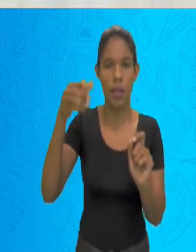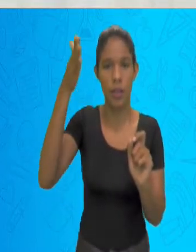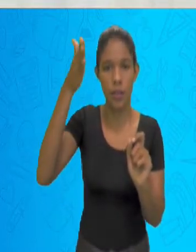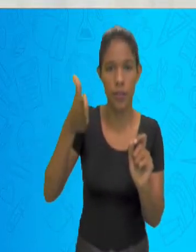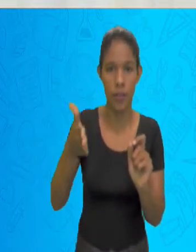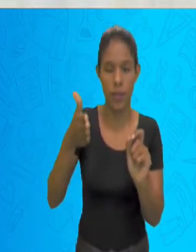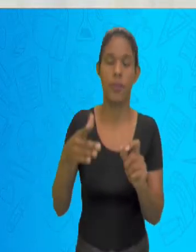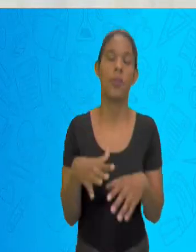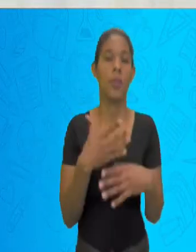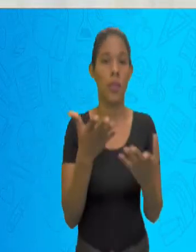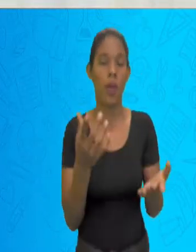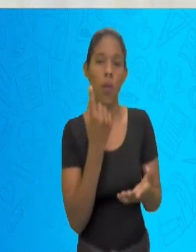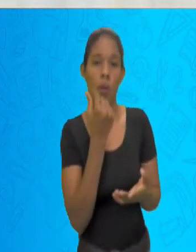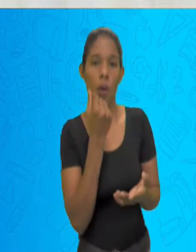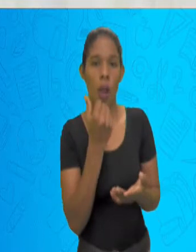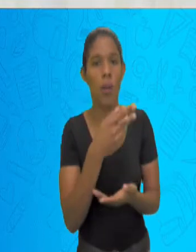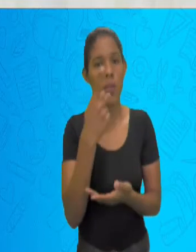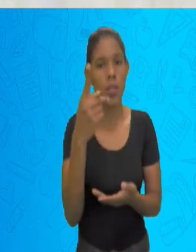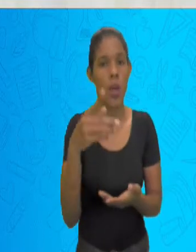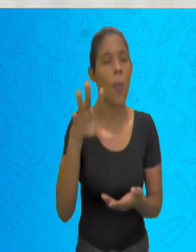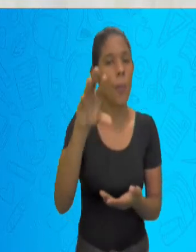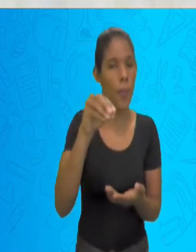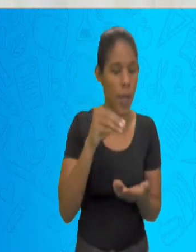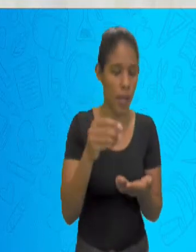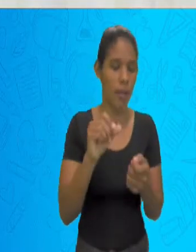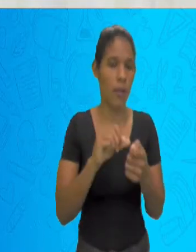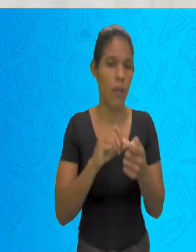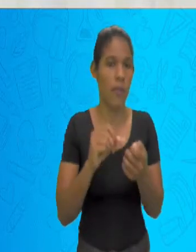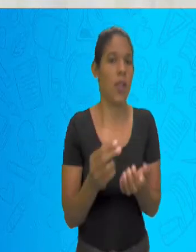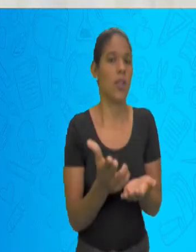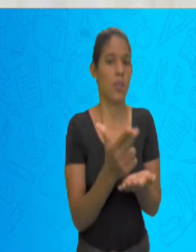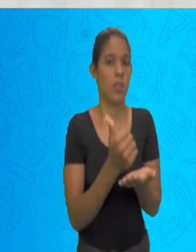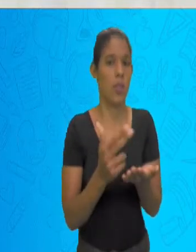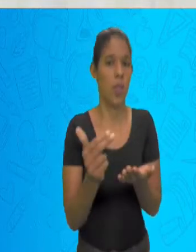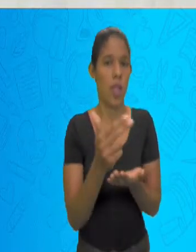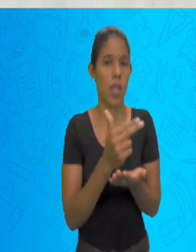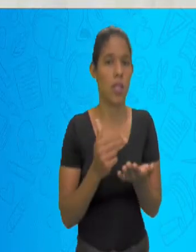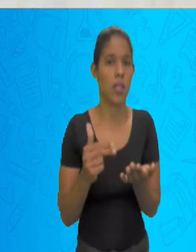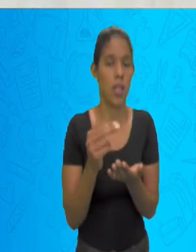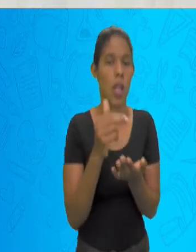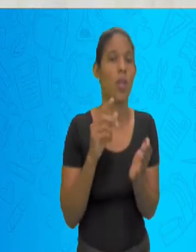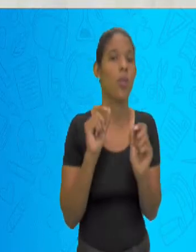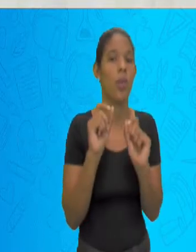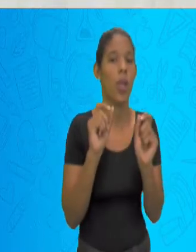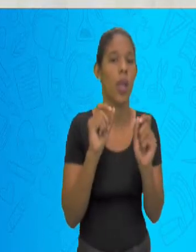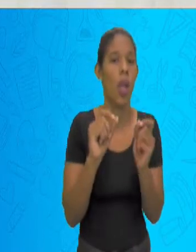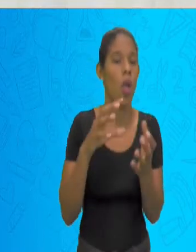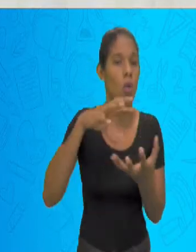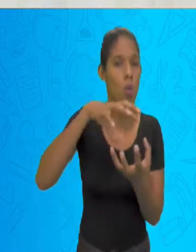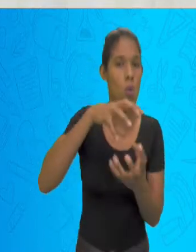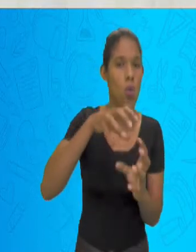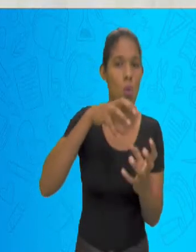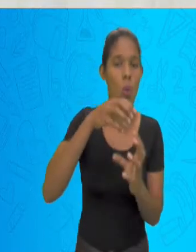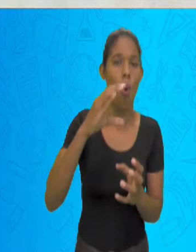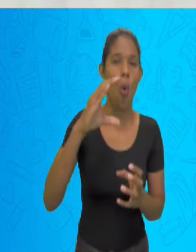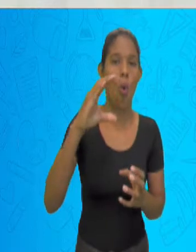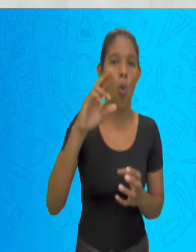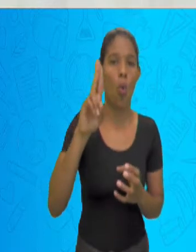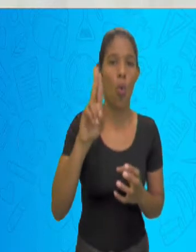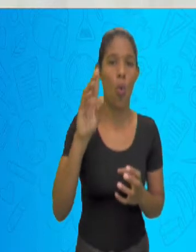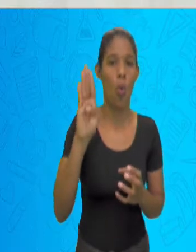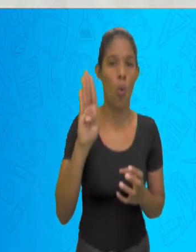faça o desenho de um cubo. Ok? Eu vou fazer o meu cubo, para que nós possamos identificar